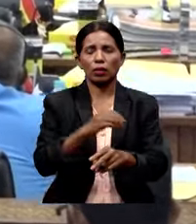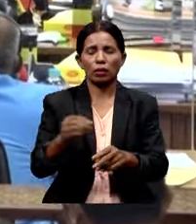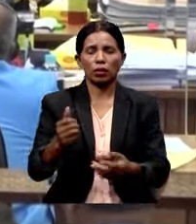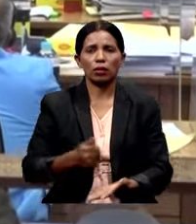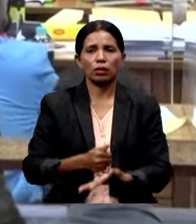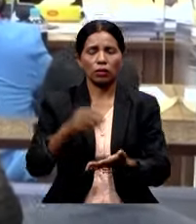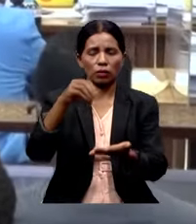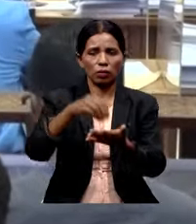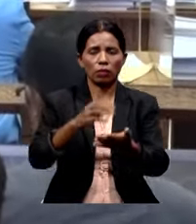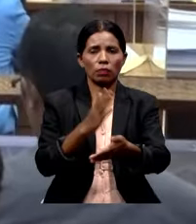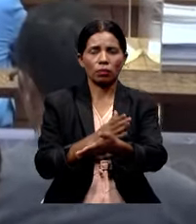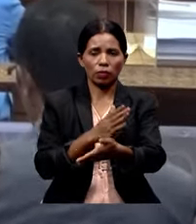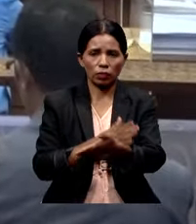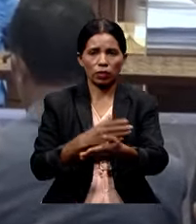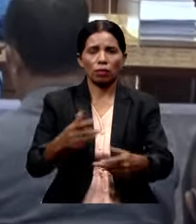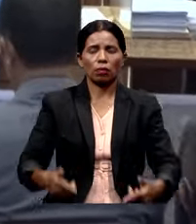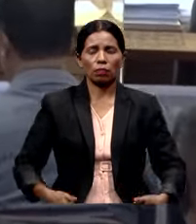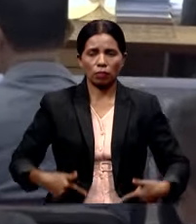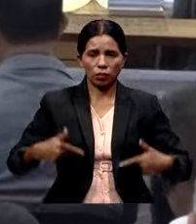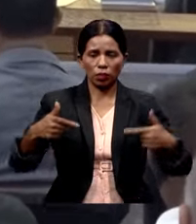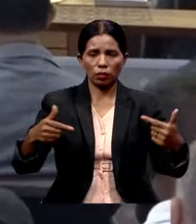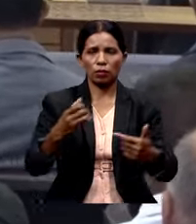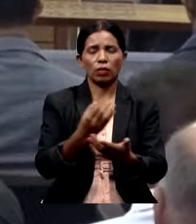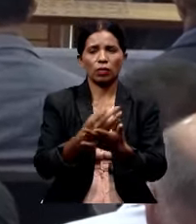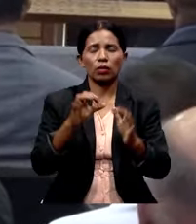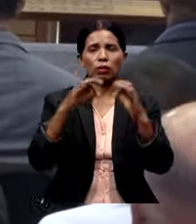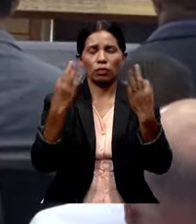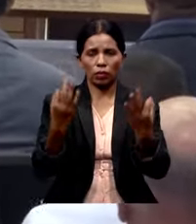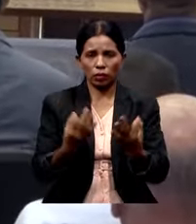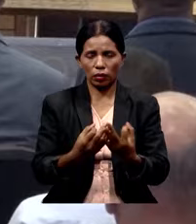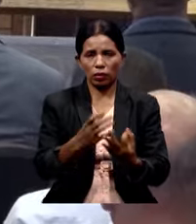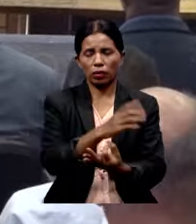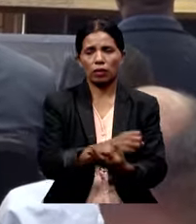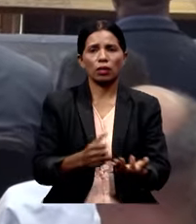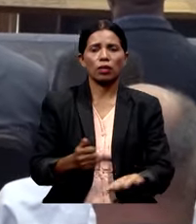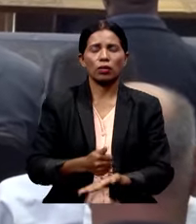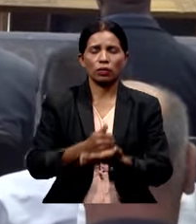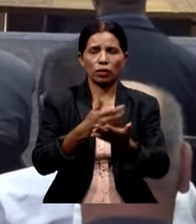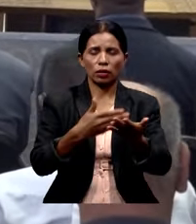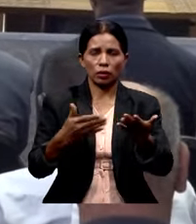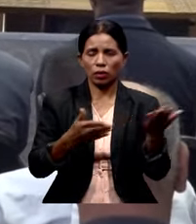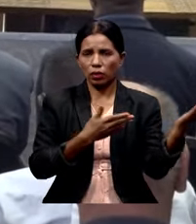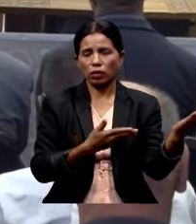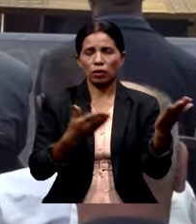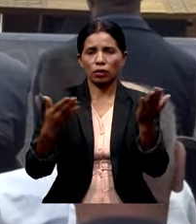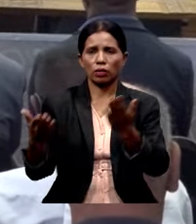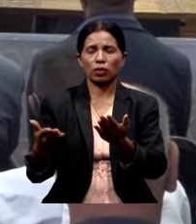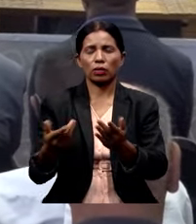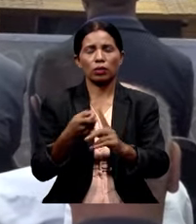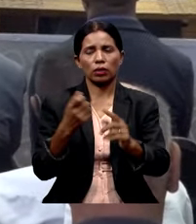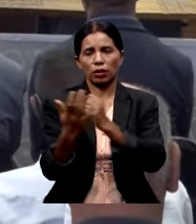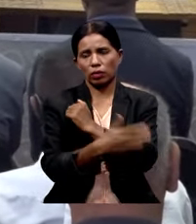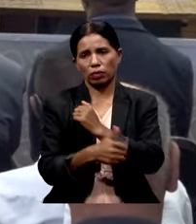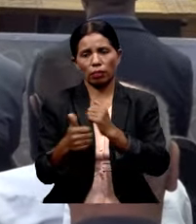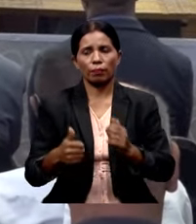investe e a promoção condição morisnian, rendimento familiar, no substitui essa importação no produção reilaran.